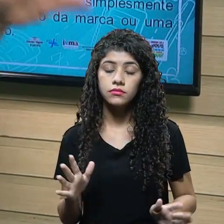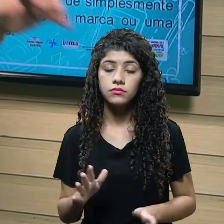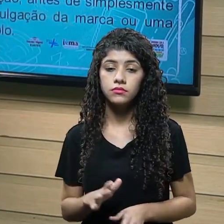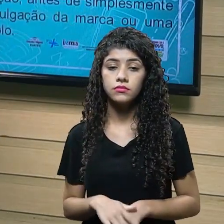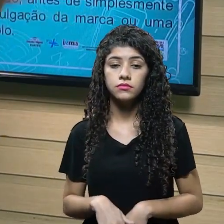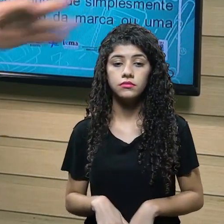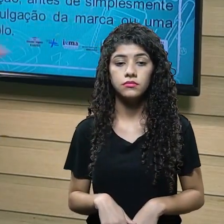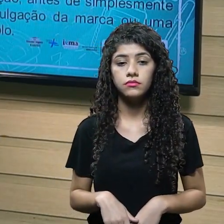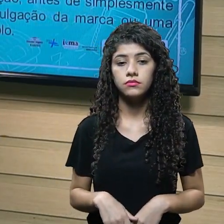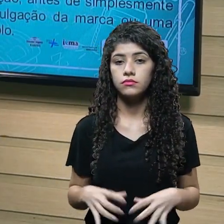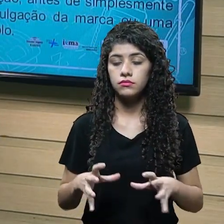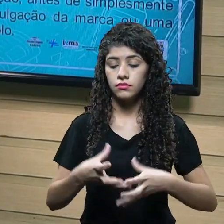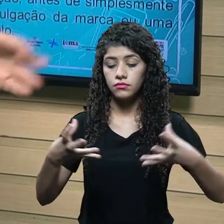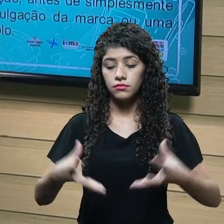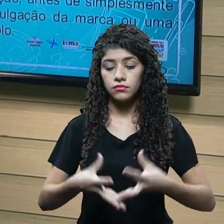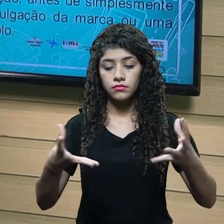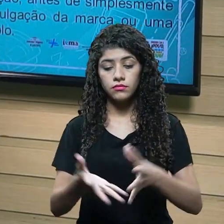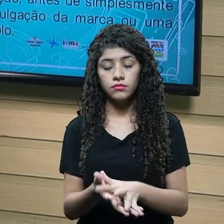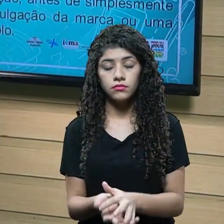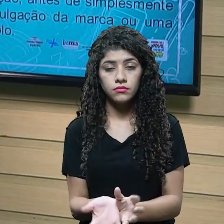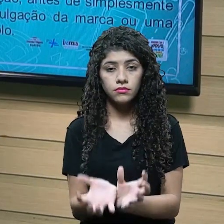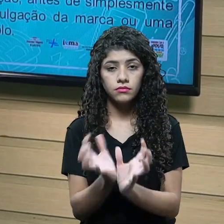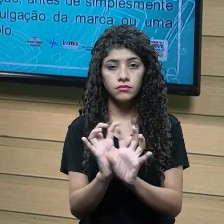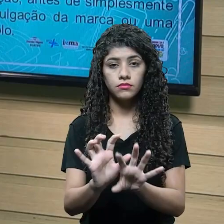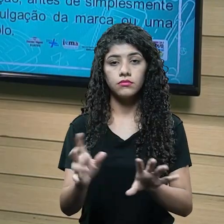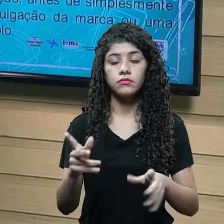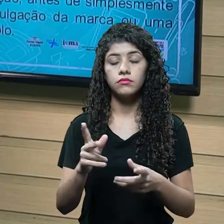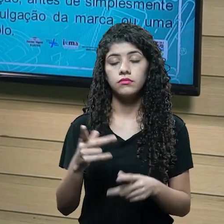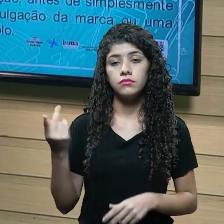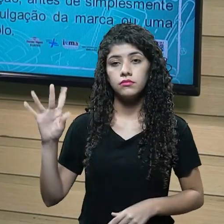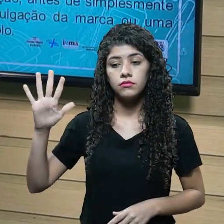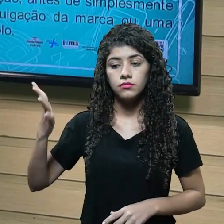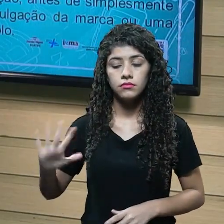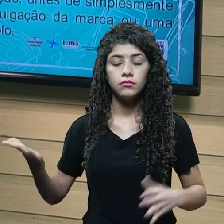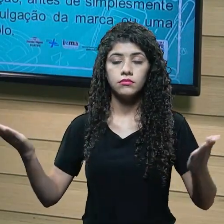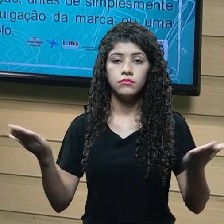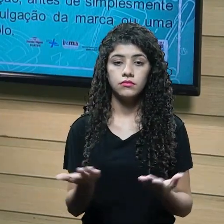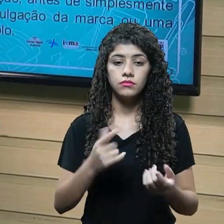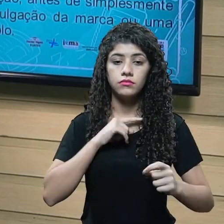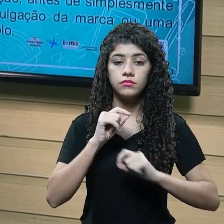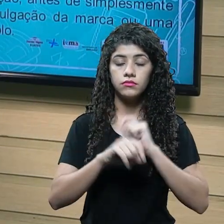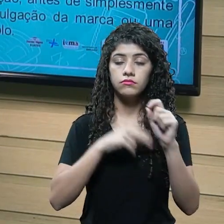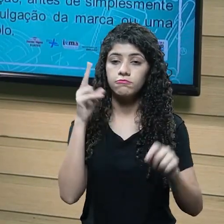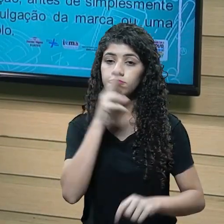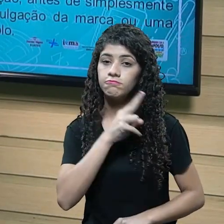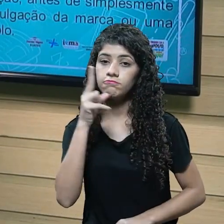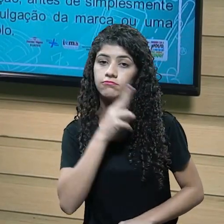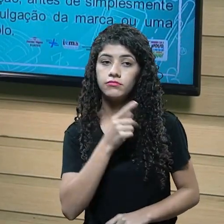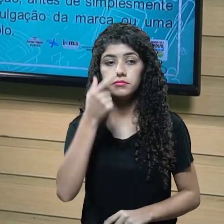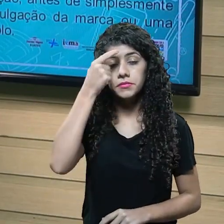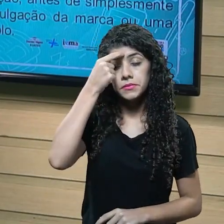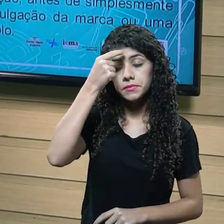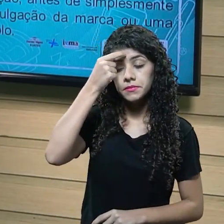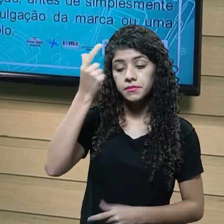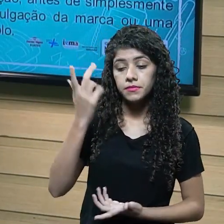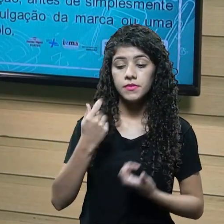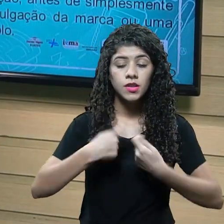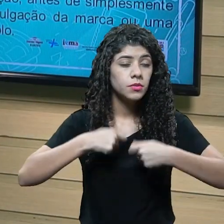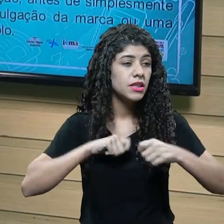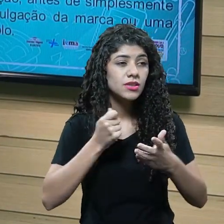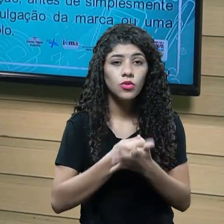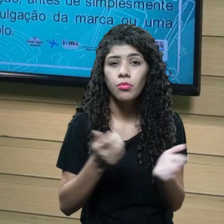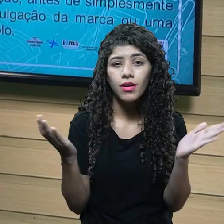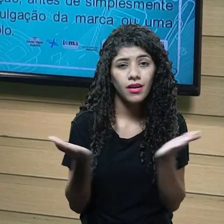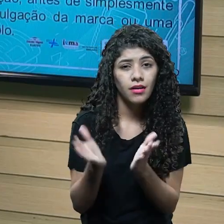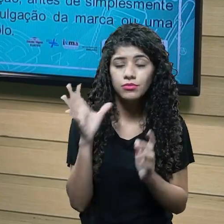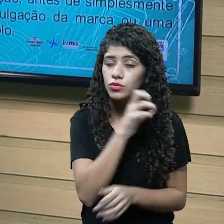legumes, verduras e frutas. Promoção hoje. Então isso coloca uma urgência na cabeça dos comerciantes. Tá? No comércio varejista ele olha